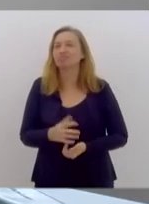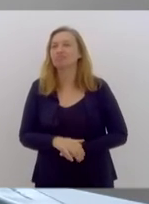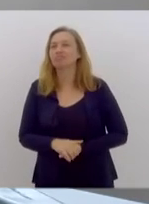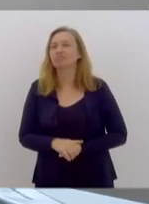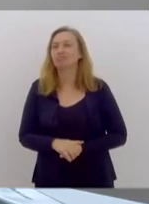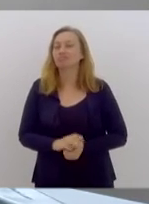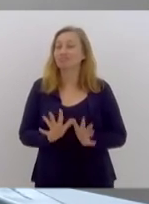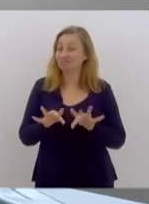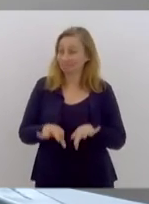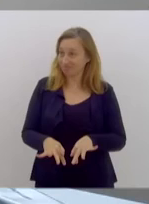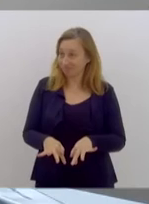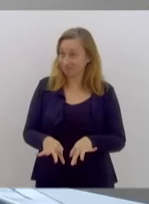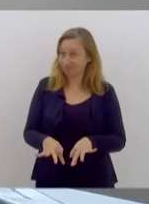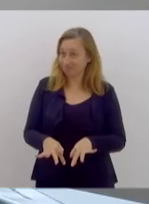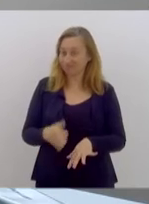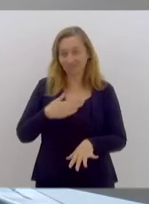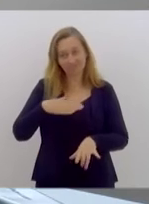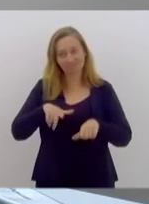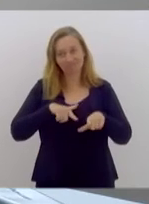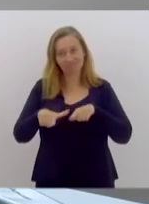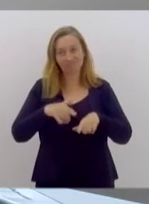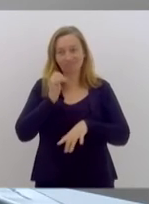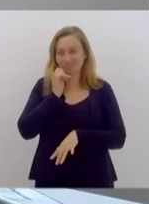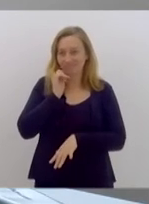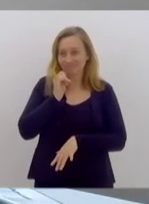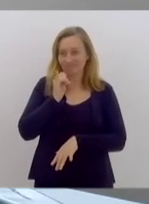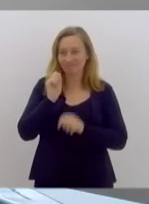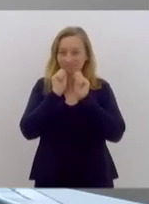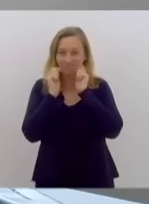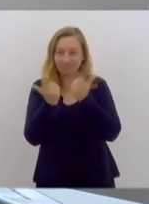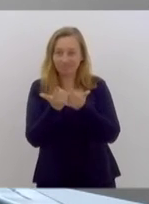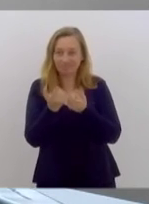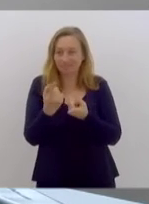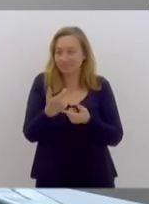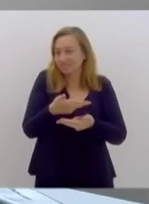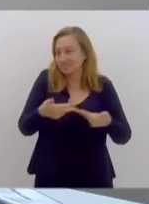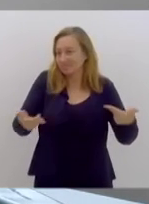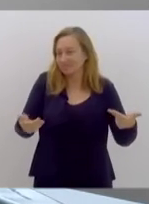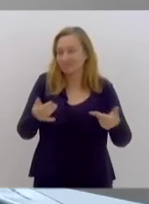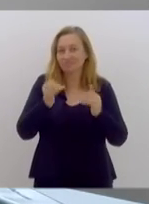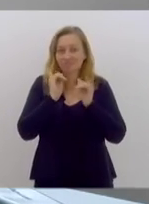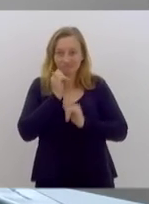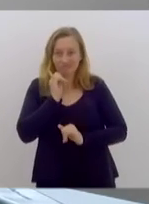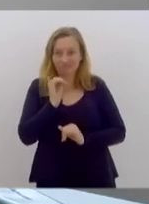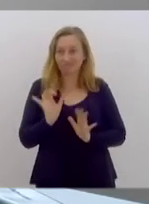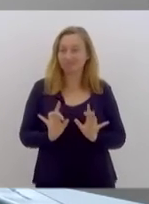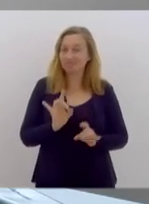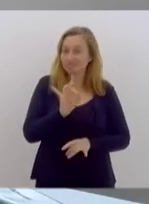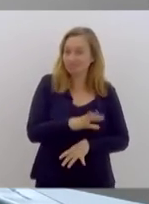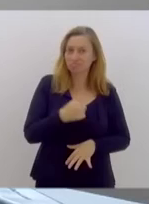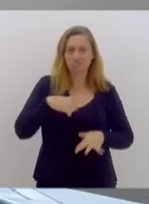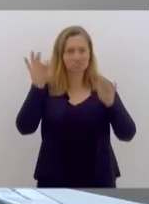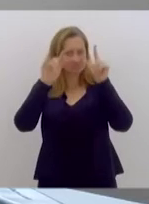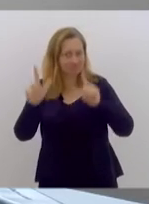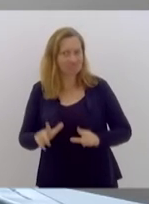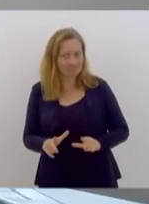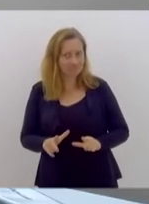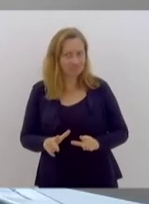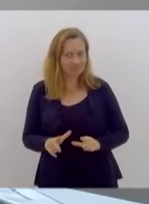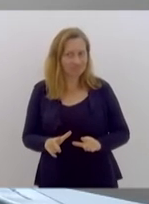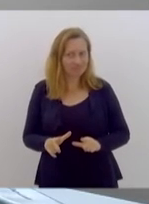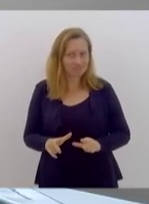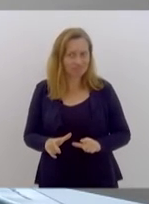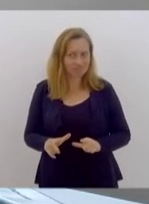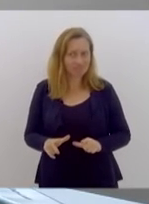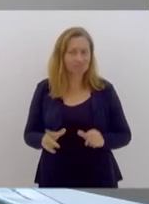concluo meu trabalho de relatono alheia porque fiz várias relatoria essa é a última eu fico feliz que essa seja útil